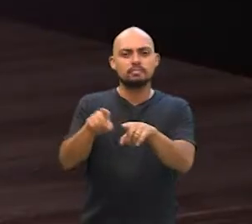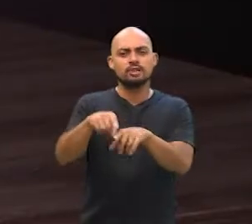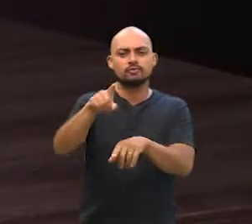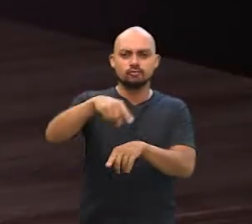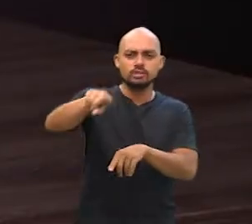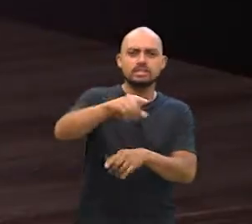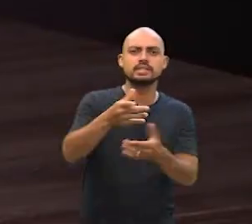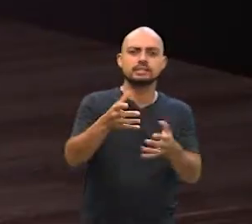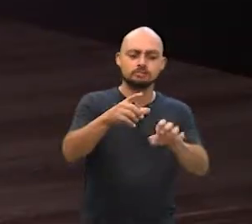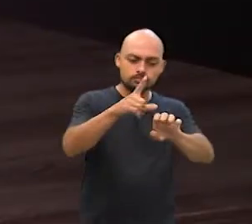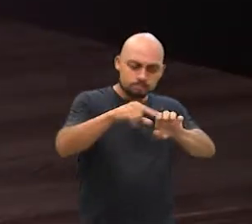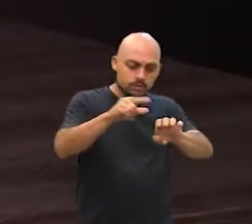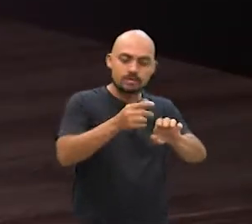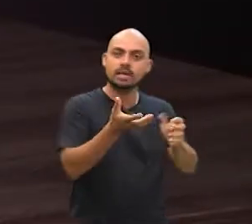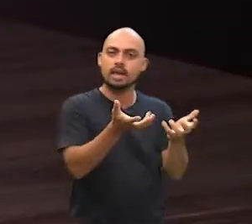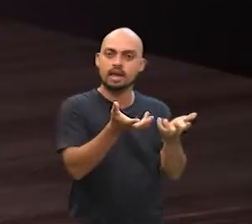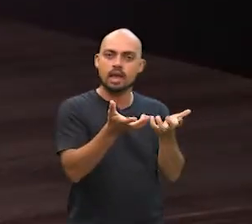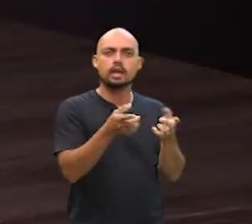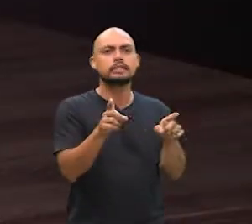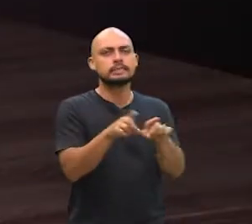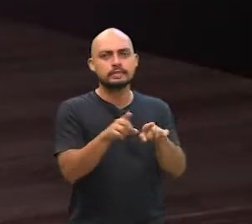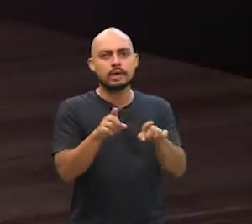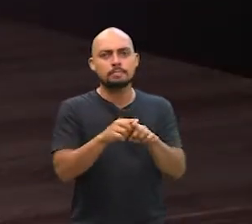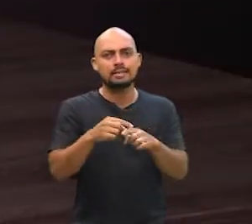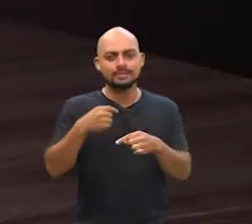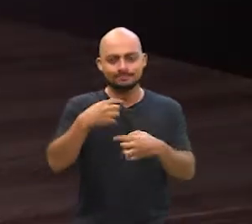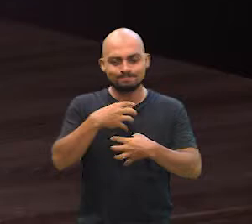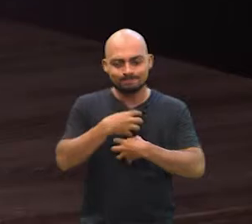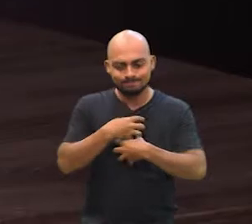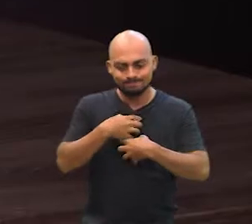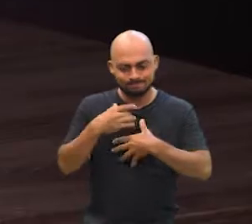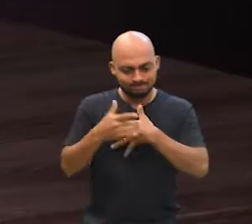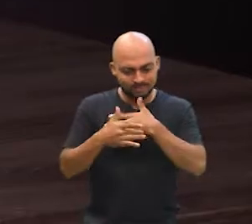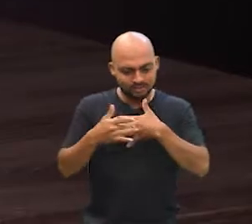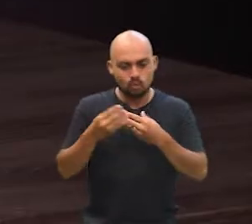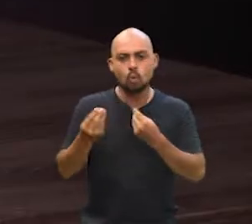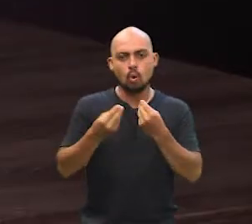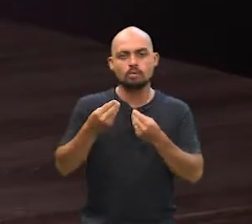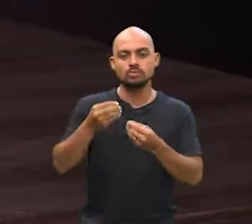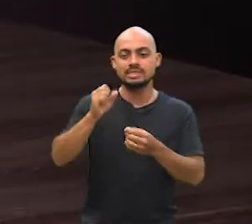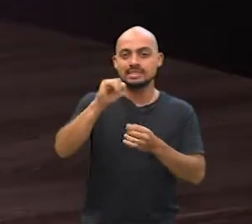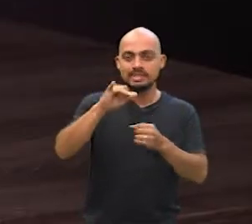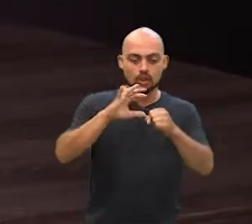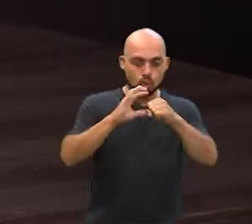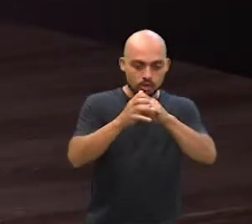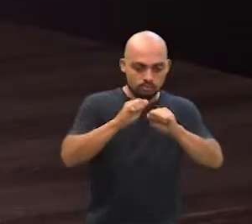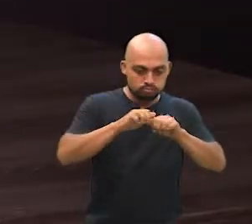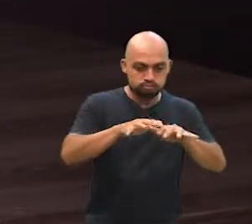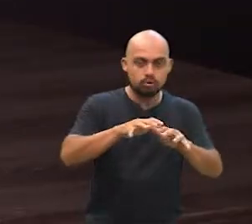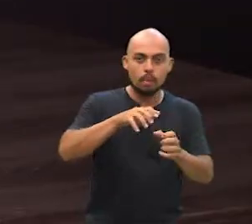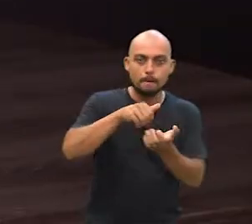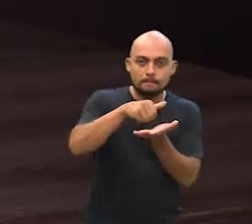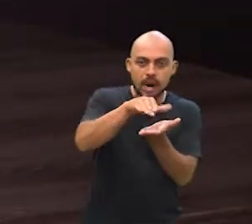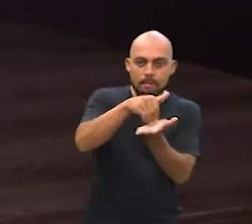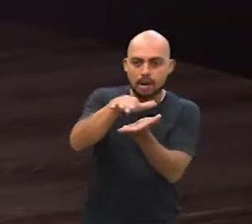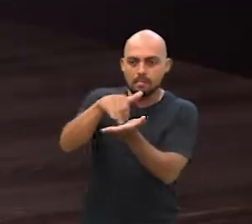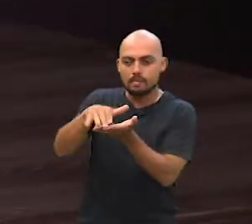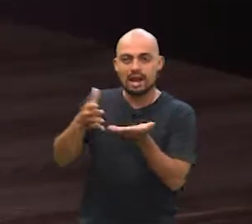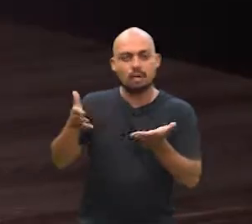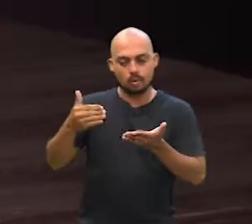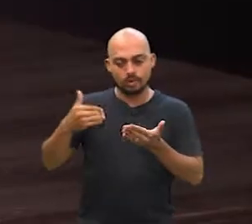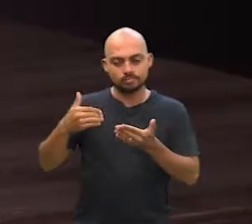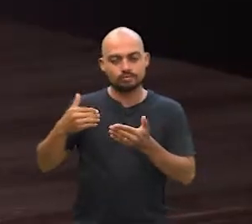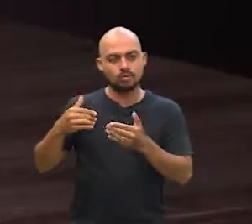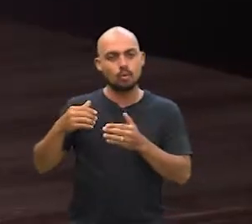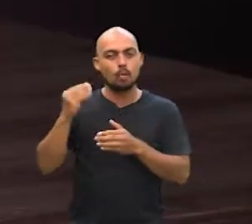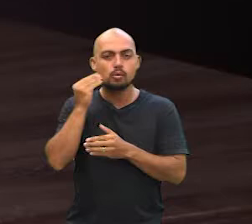quer empreender, para você que quer se ressignificar, saiu do emprego durante a pandemia, quer abrir o próprio negócio.